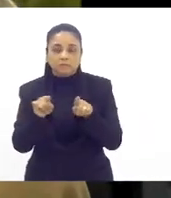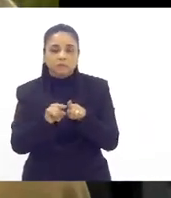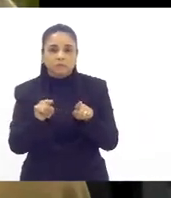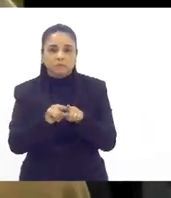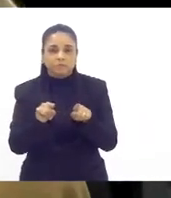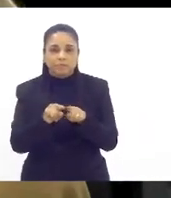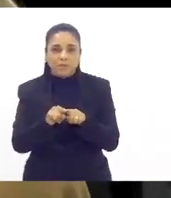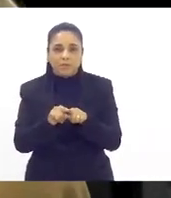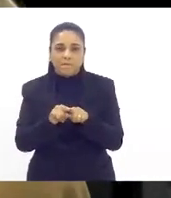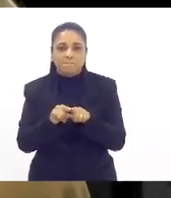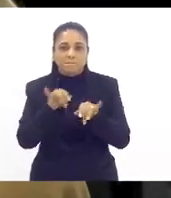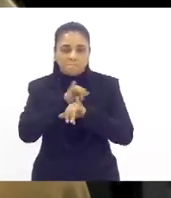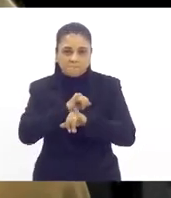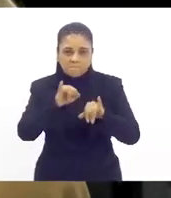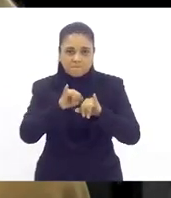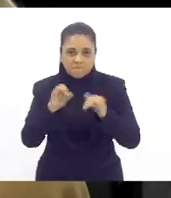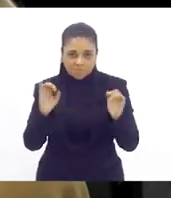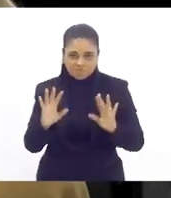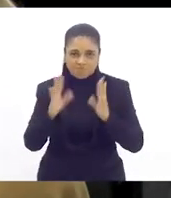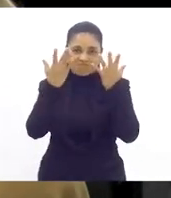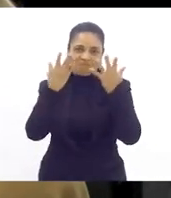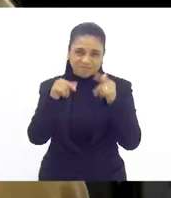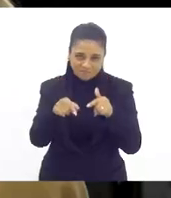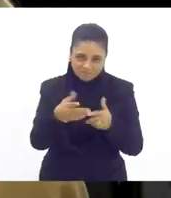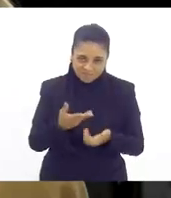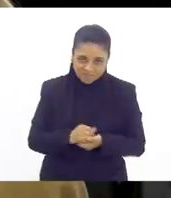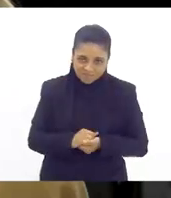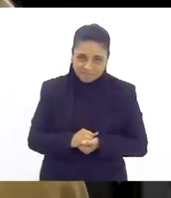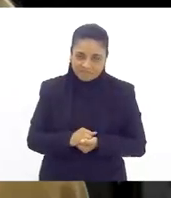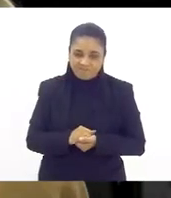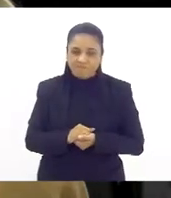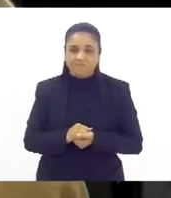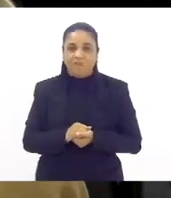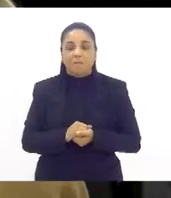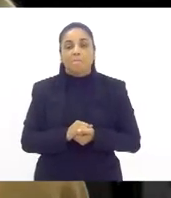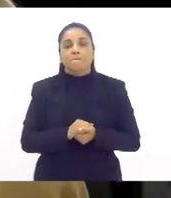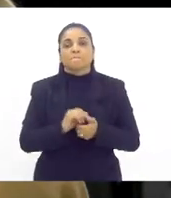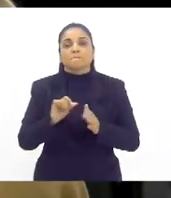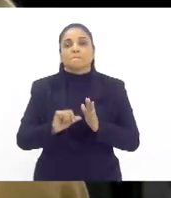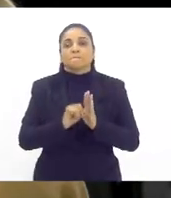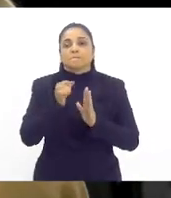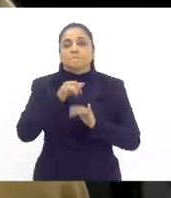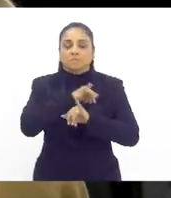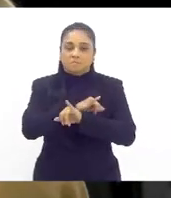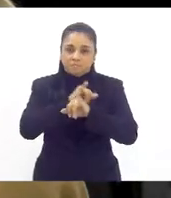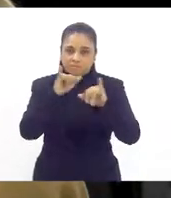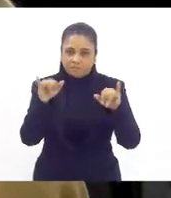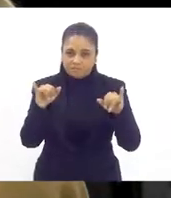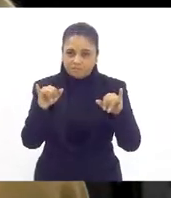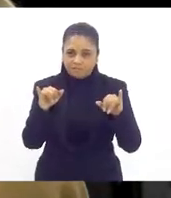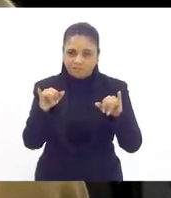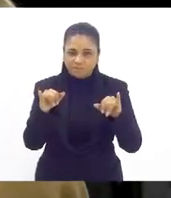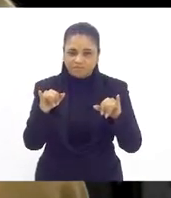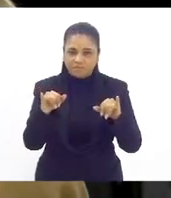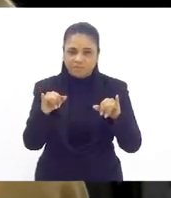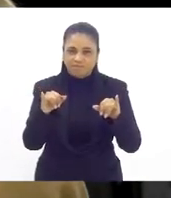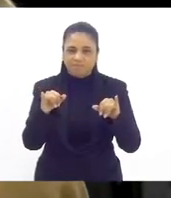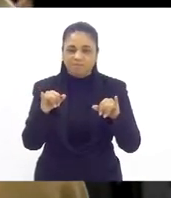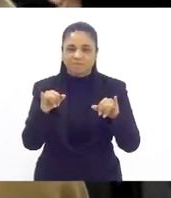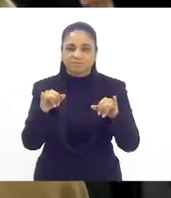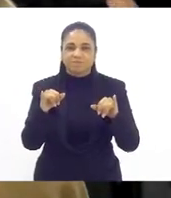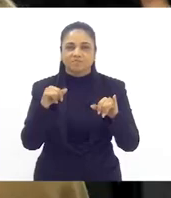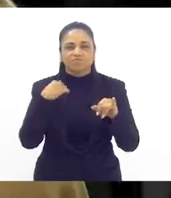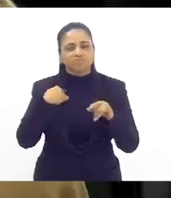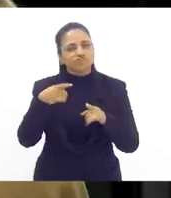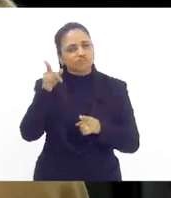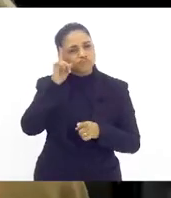fazer a minha saudação aqui primeiro Dizer para vocês que a gente que